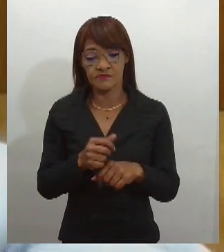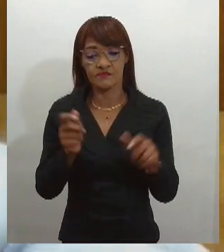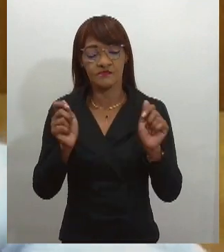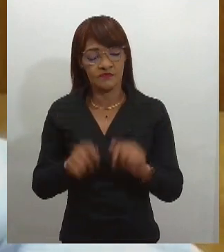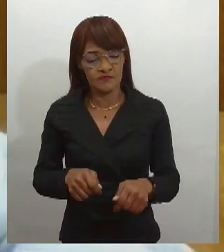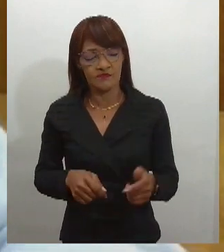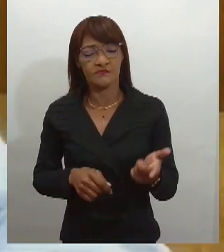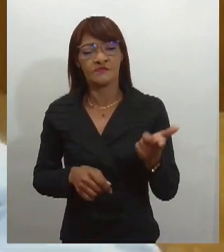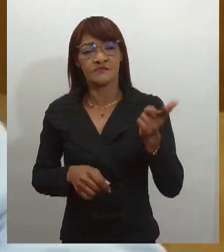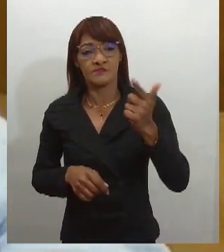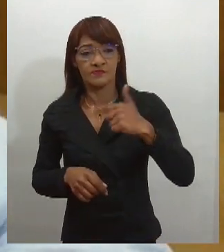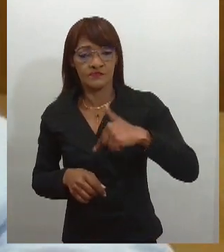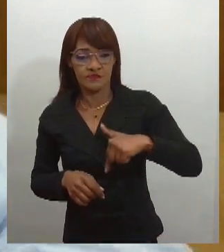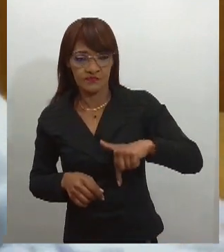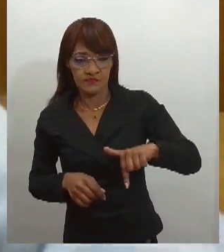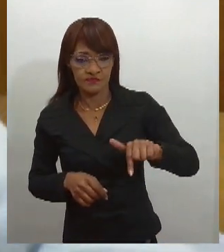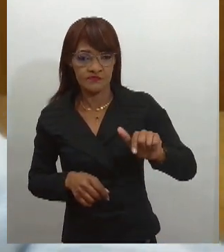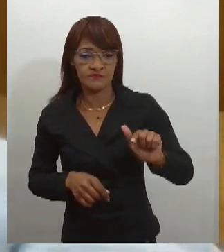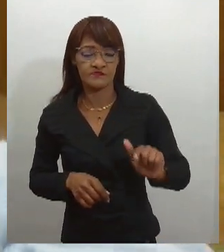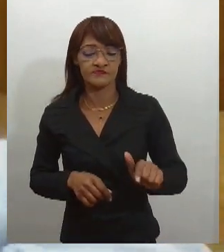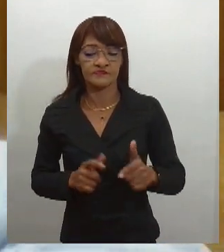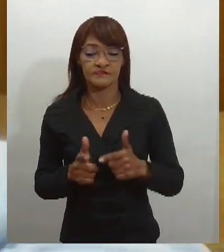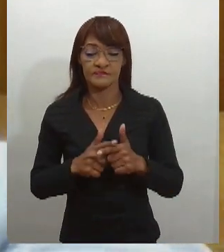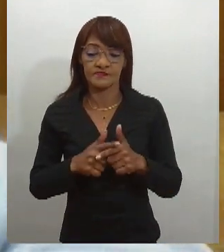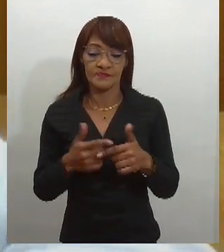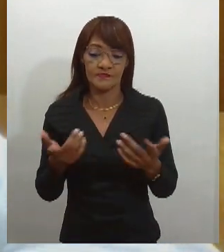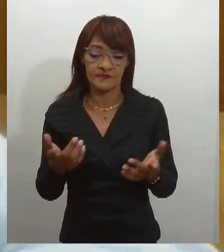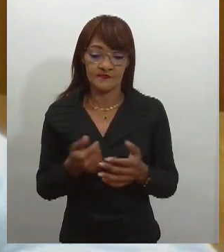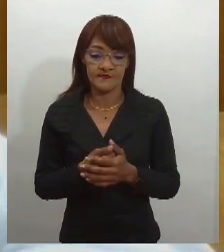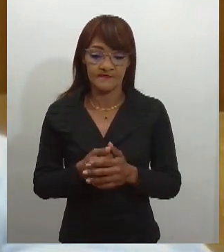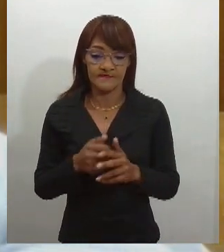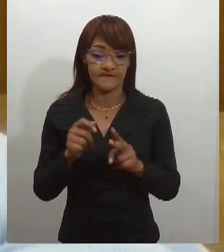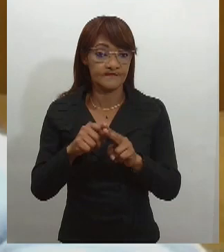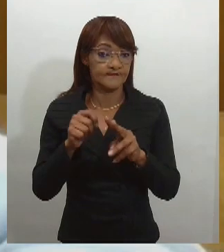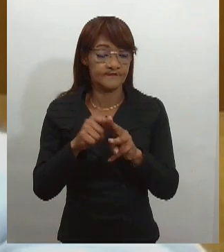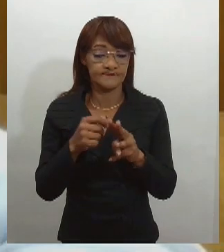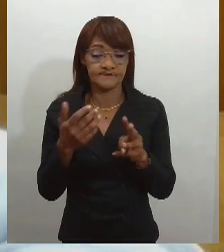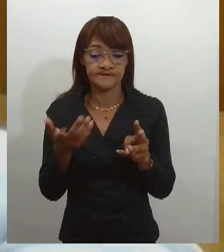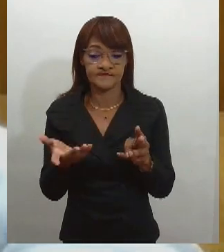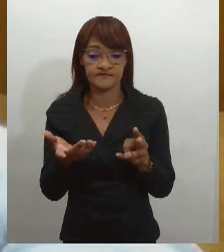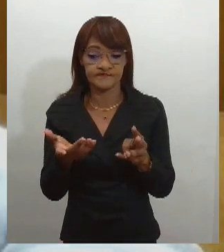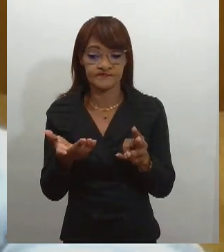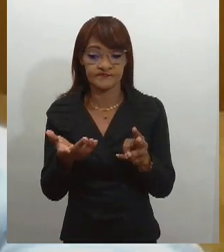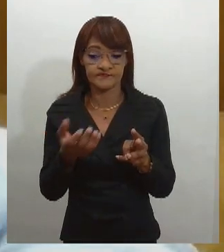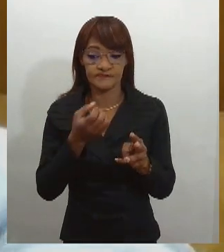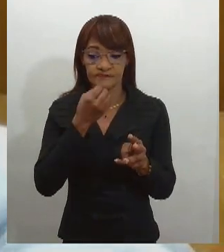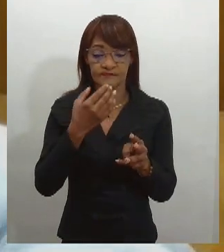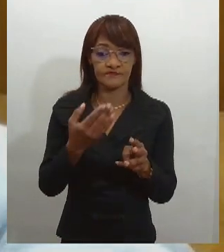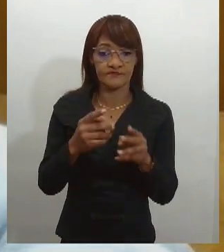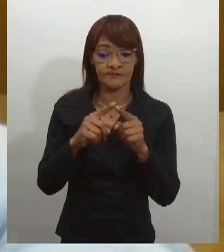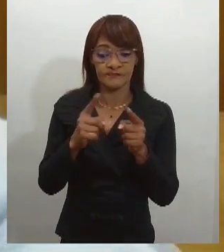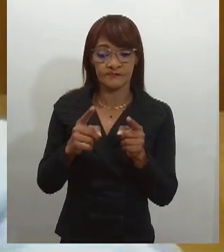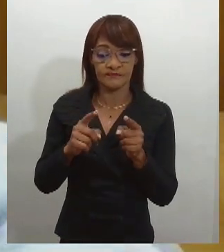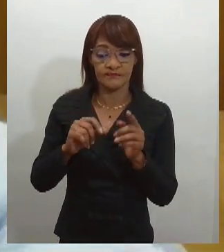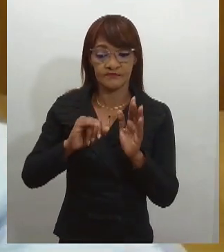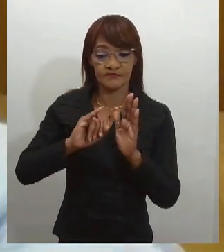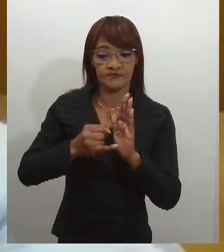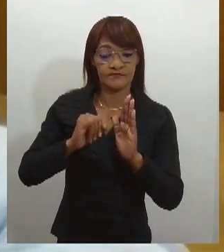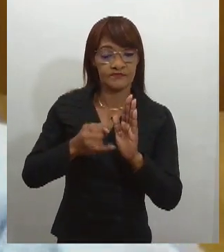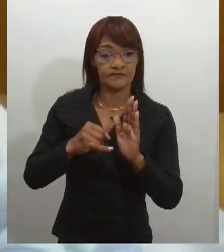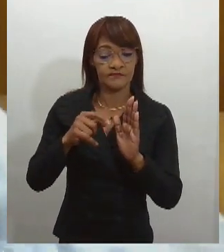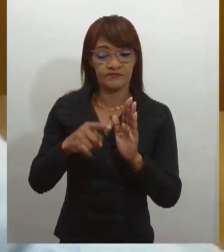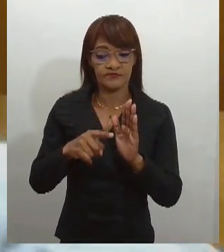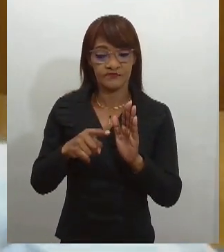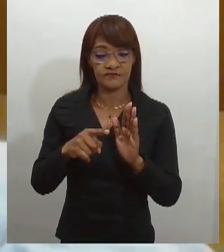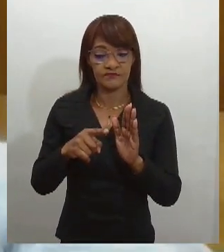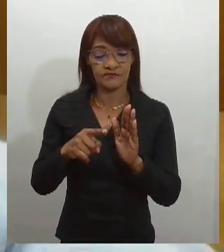outra bola de neve. Pode passar 2, 3 meses dizendo que está equilibrada a finança, só que os juros serão tão insuportáveis